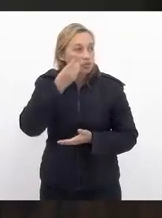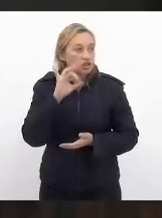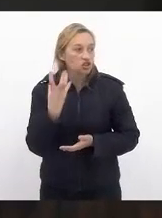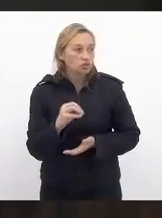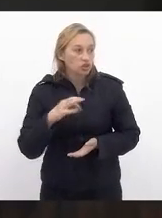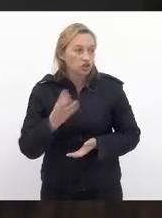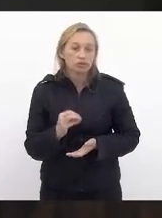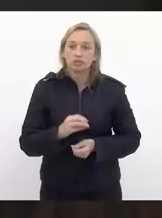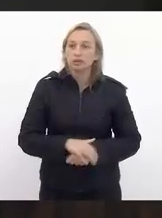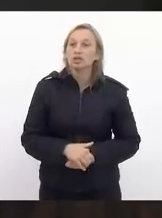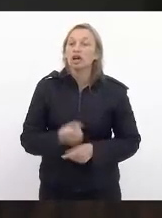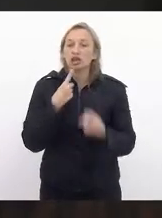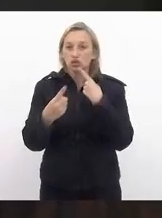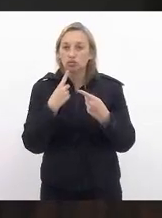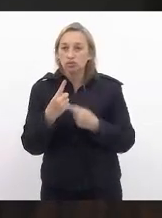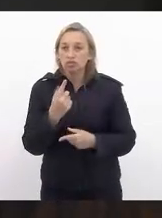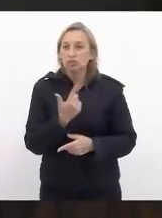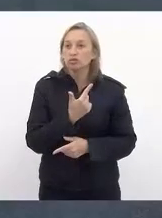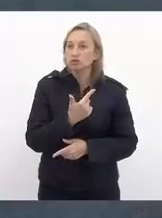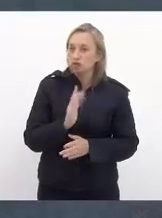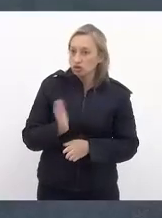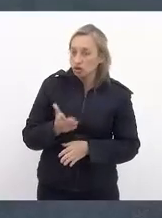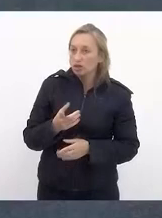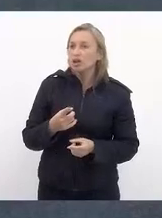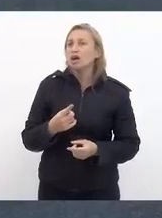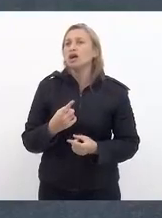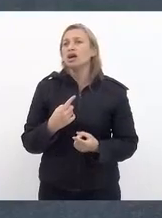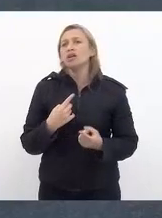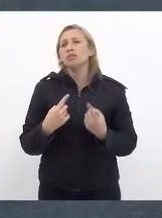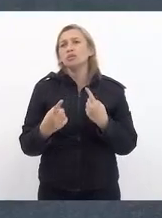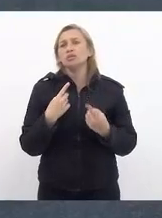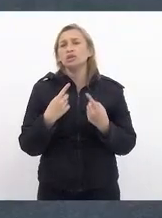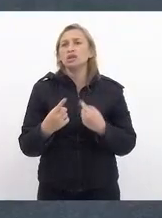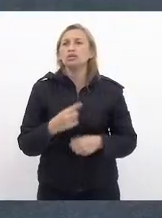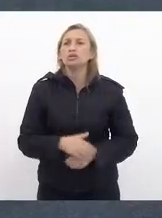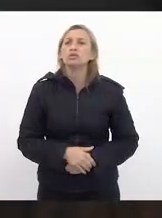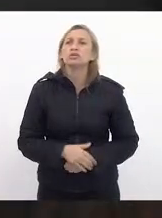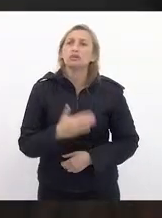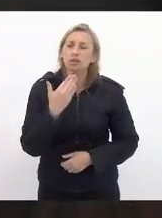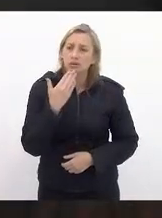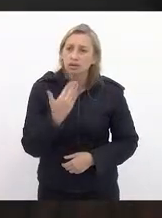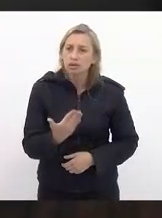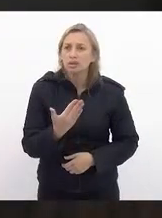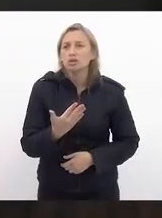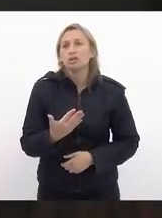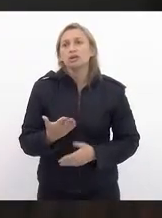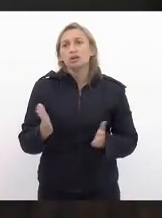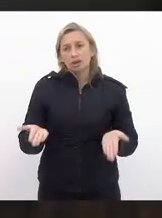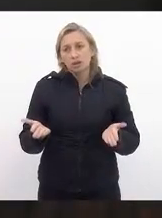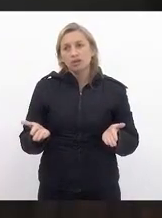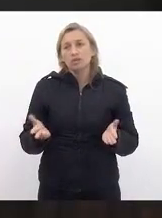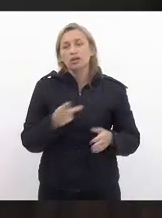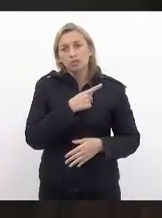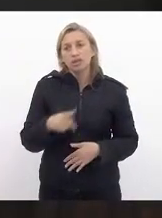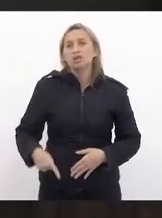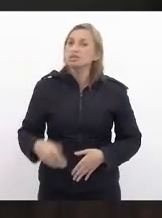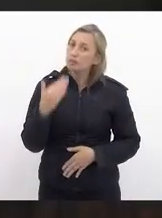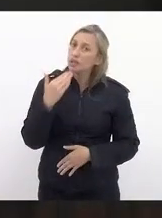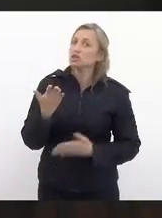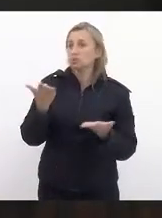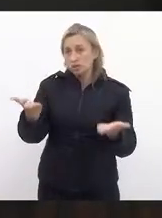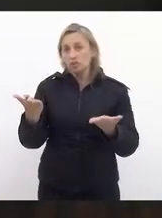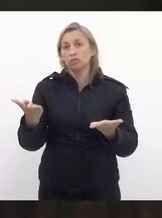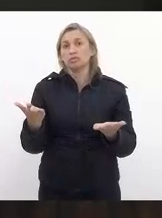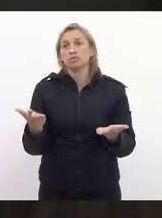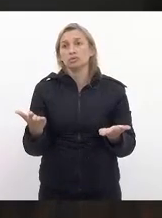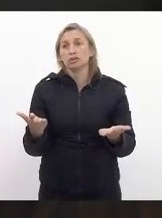Deputado Chico Machado em discussão já discutiram para discutir Eu pediria a vossa excelência aí agora é a presidência pedindo a vossa